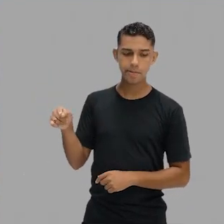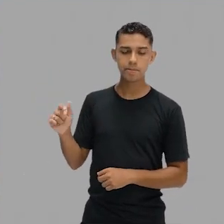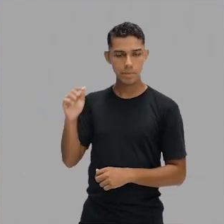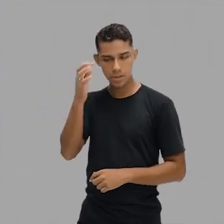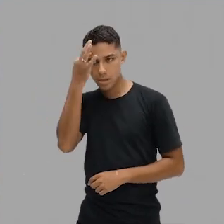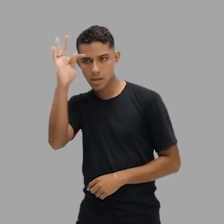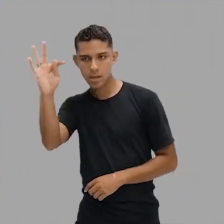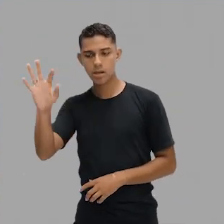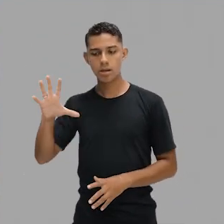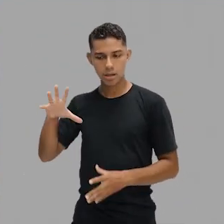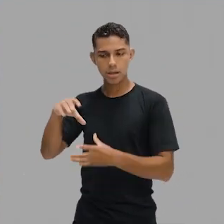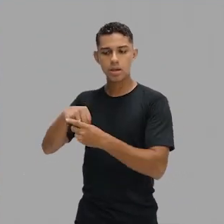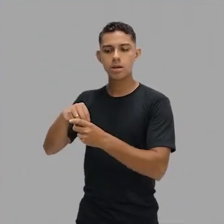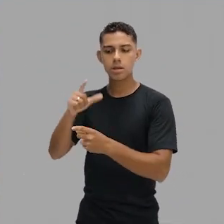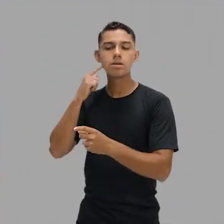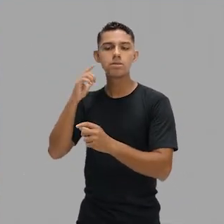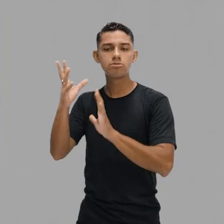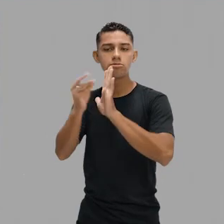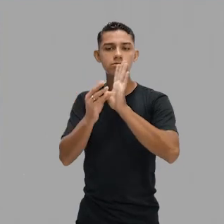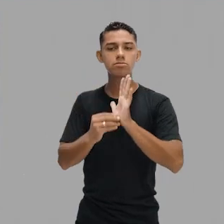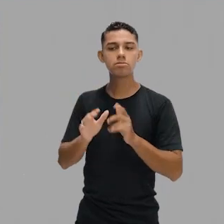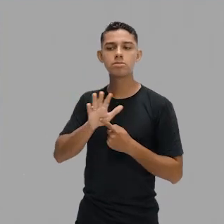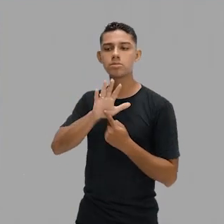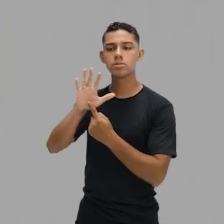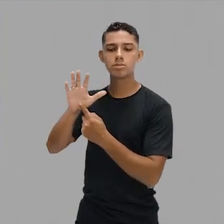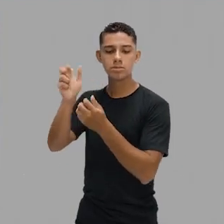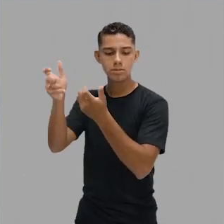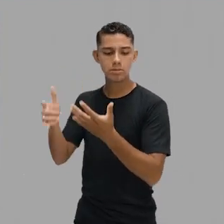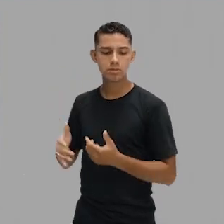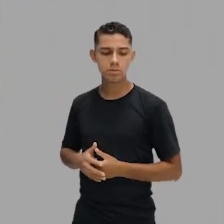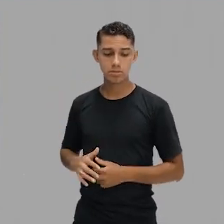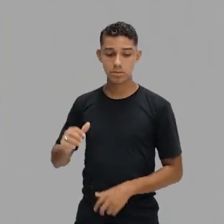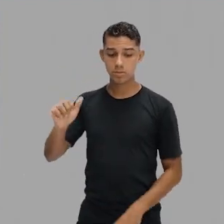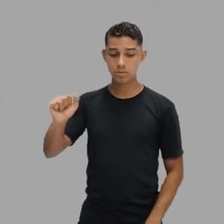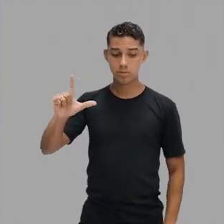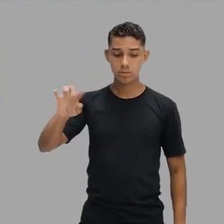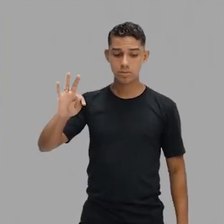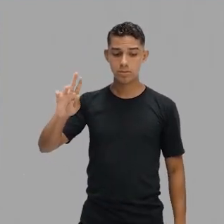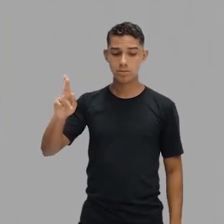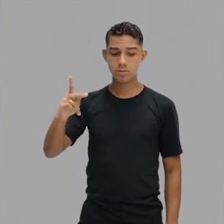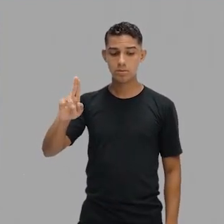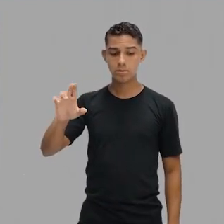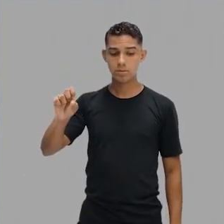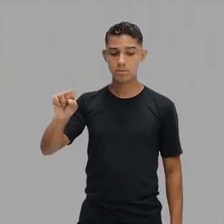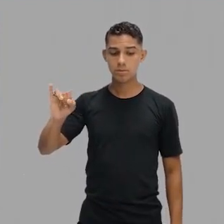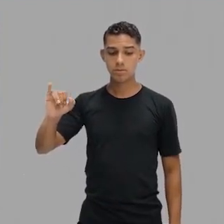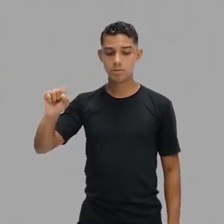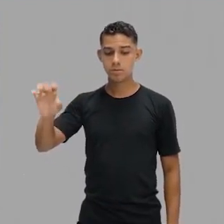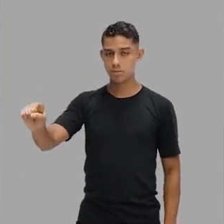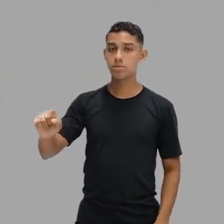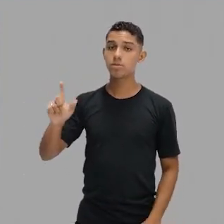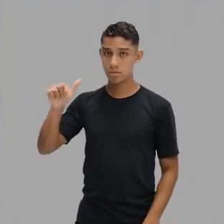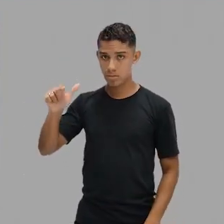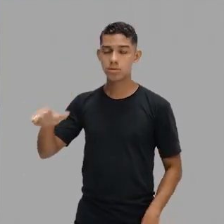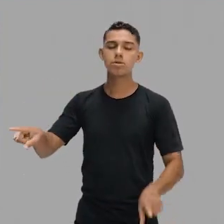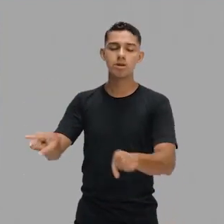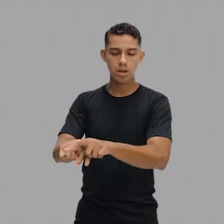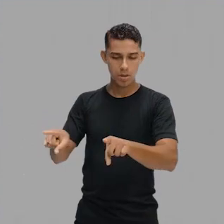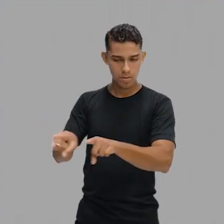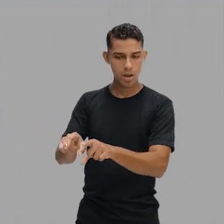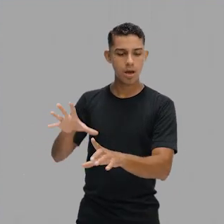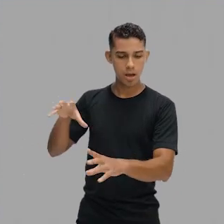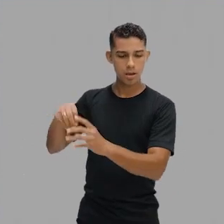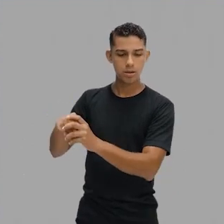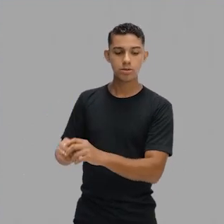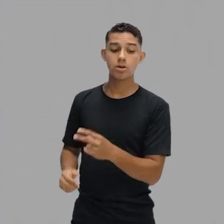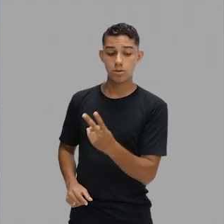teoria, ele abraça a teoria, ele também escreve sobre o contrato. Altúcios também, Johannes Altúcios